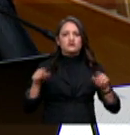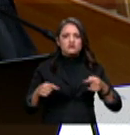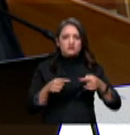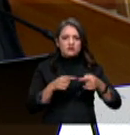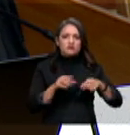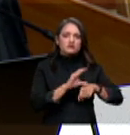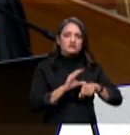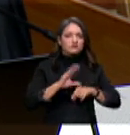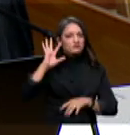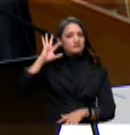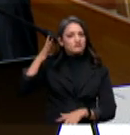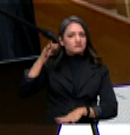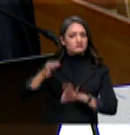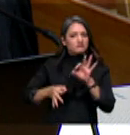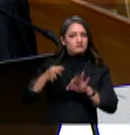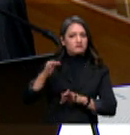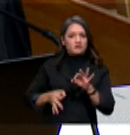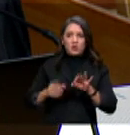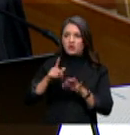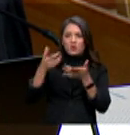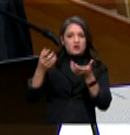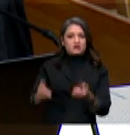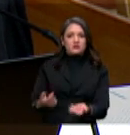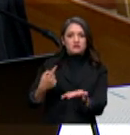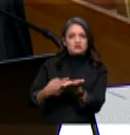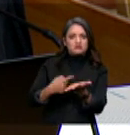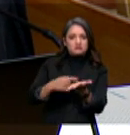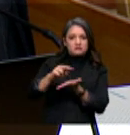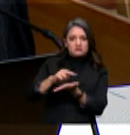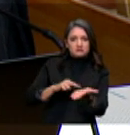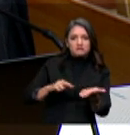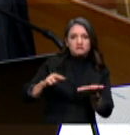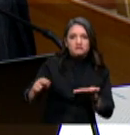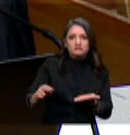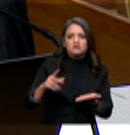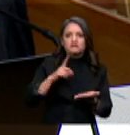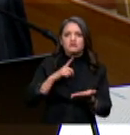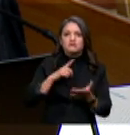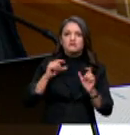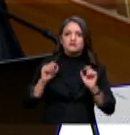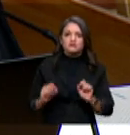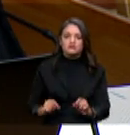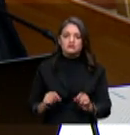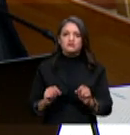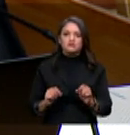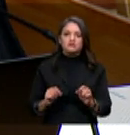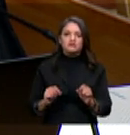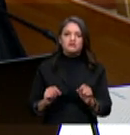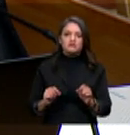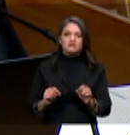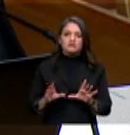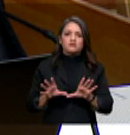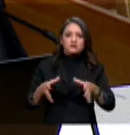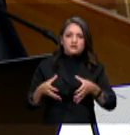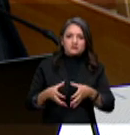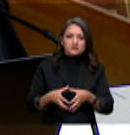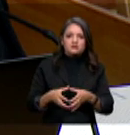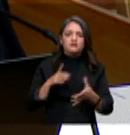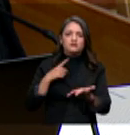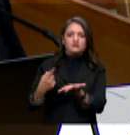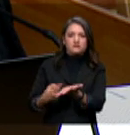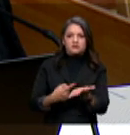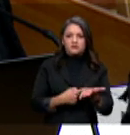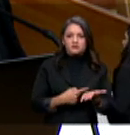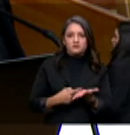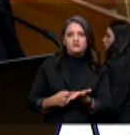que recusaram aplicar acordos e convenções, a aplicação a acordos e convenções coletivas pactuadas entre